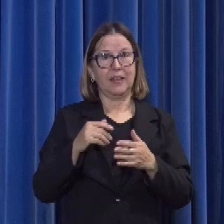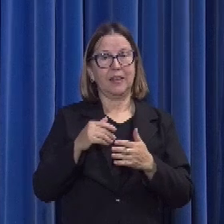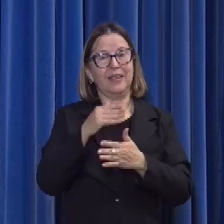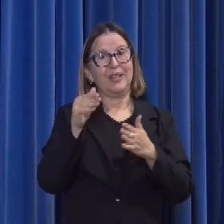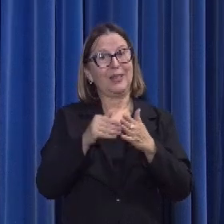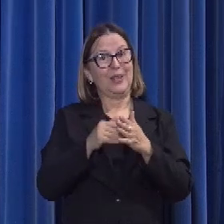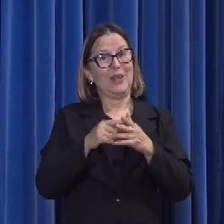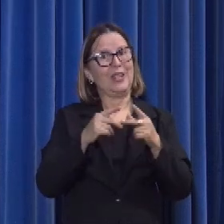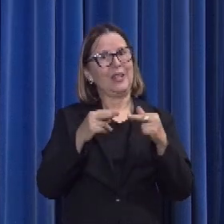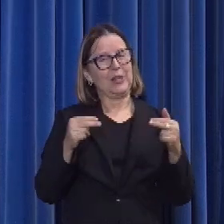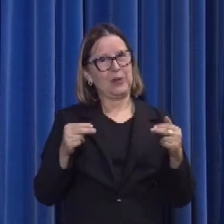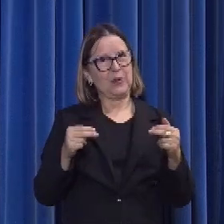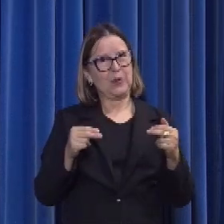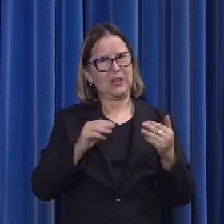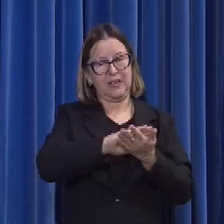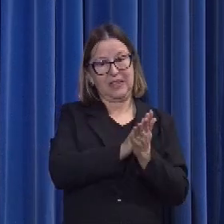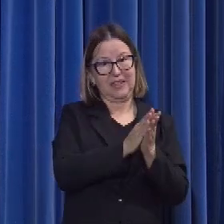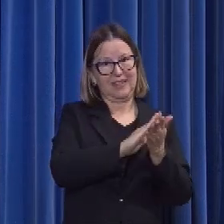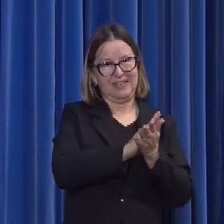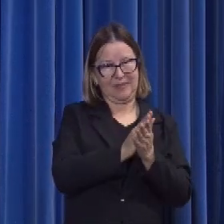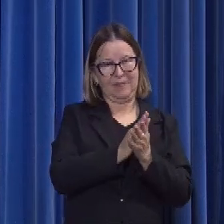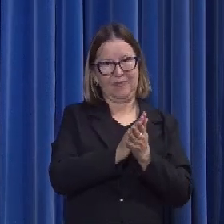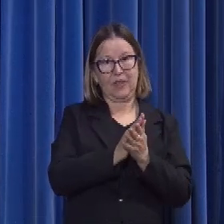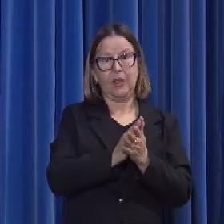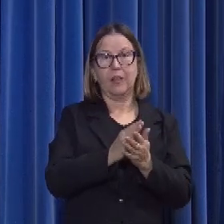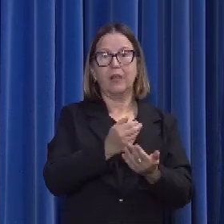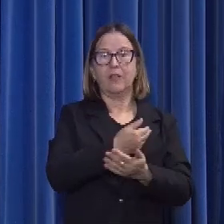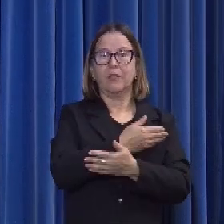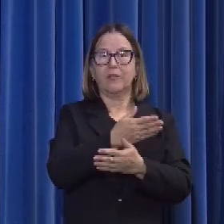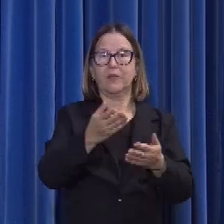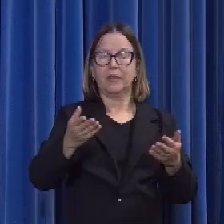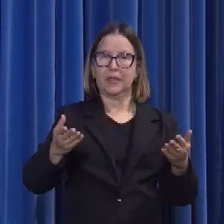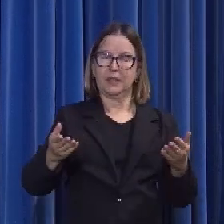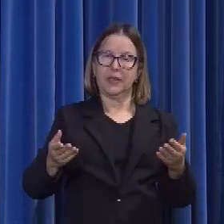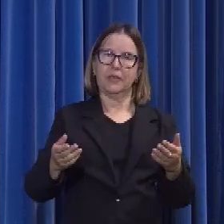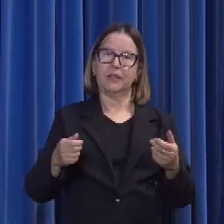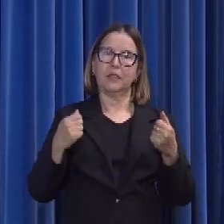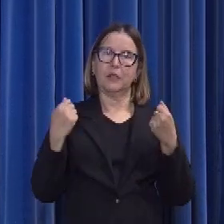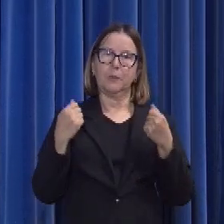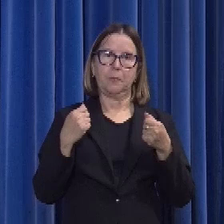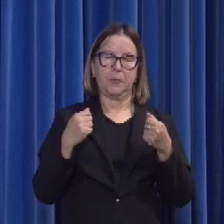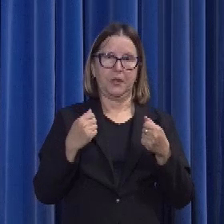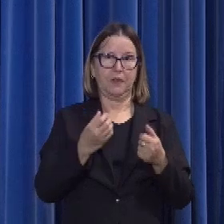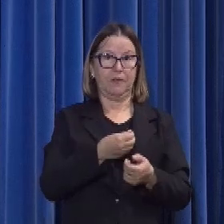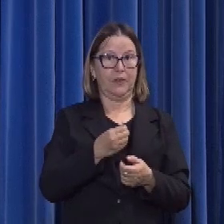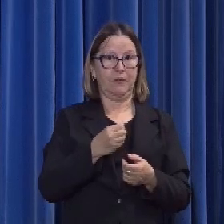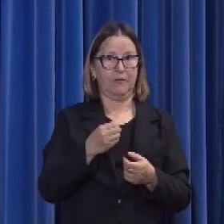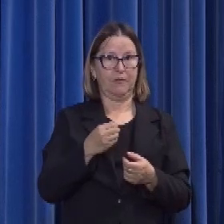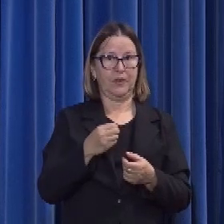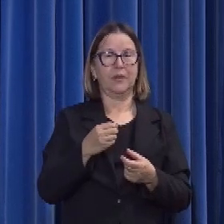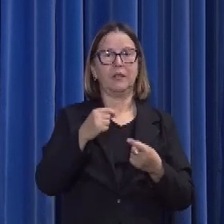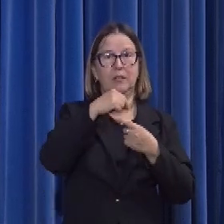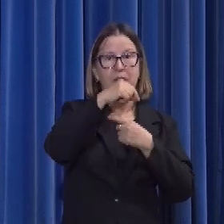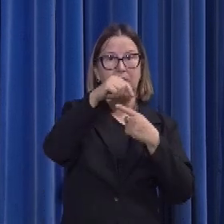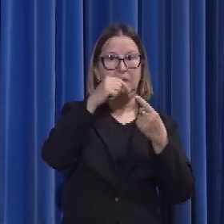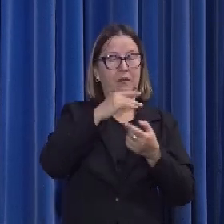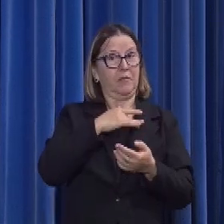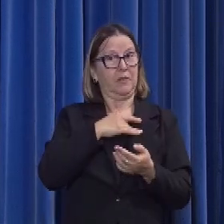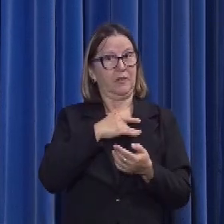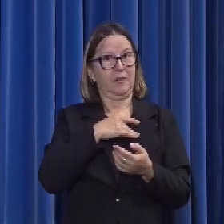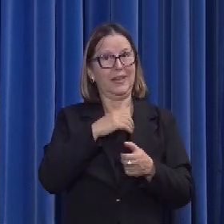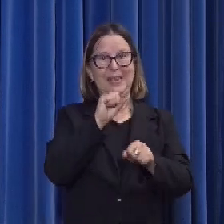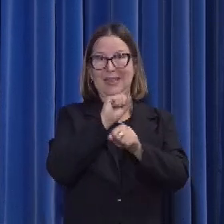assim desfeitas. Deveis ser tais como os que vivem em santo procedimento e piedade, esperando